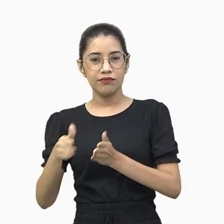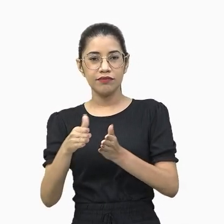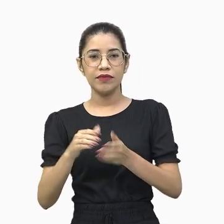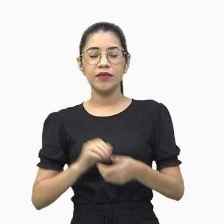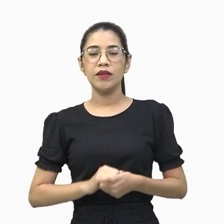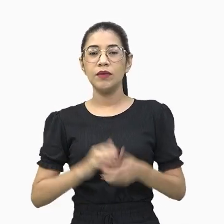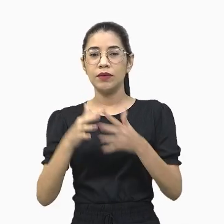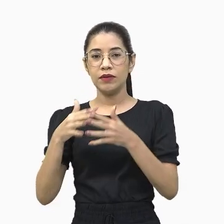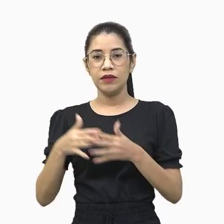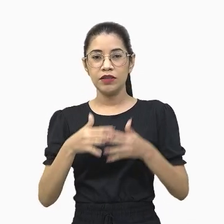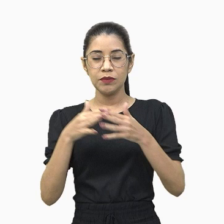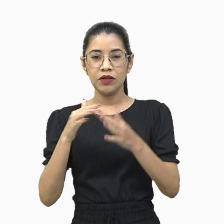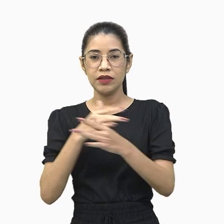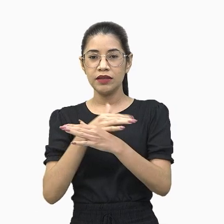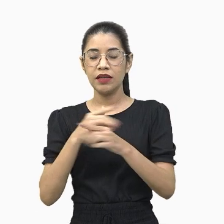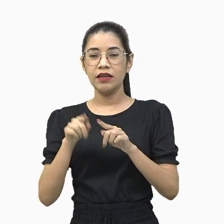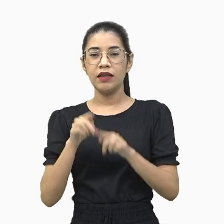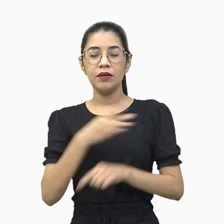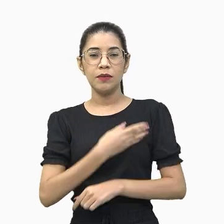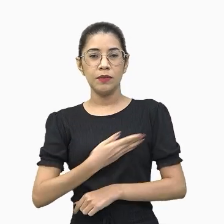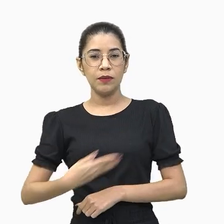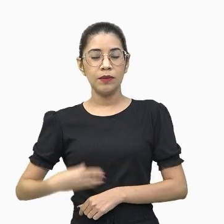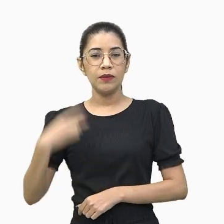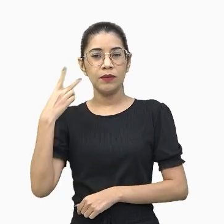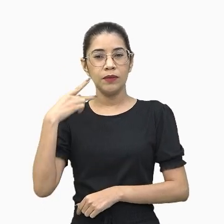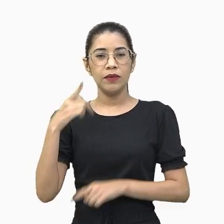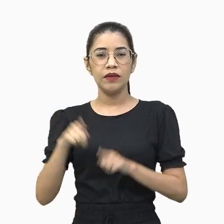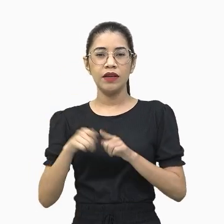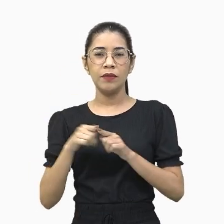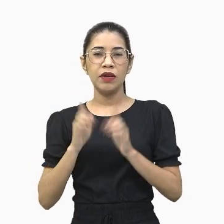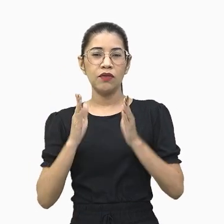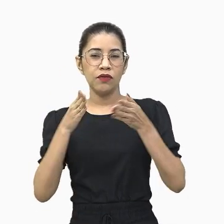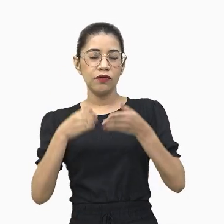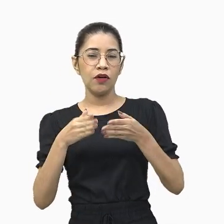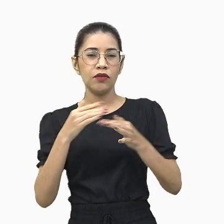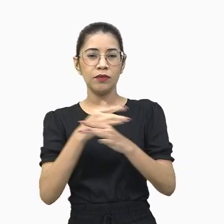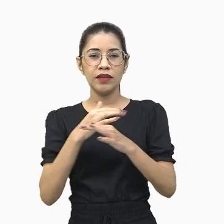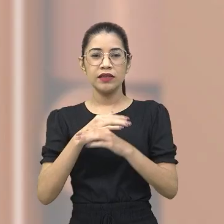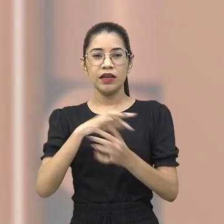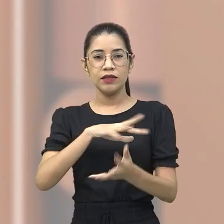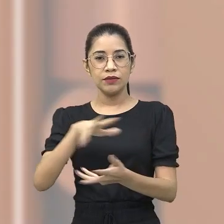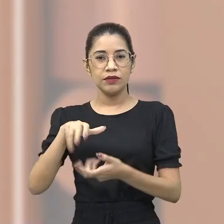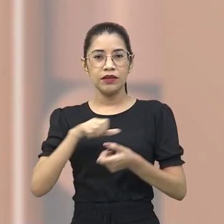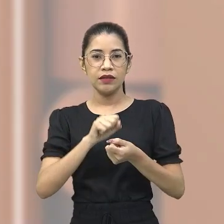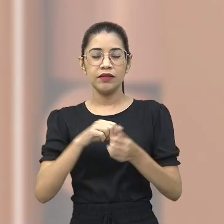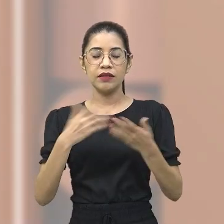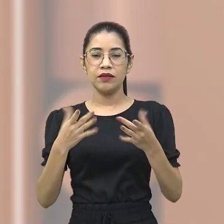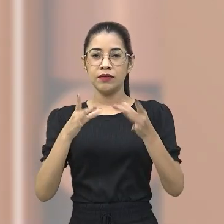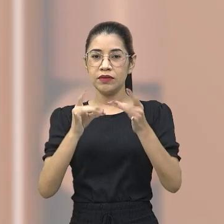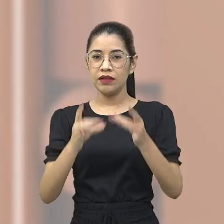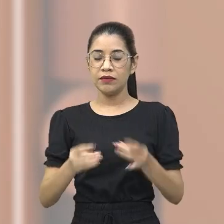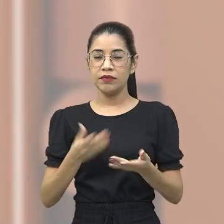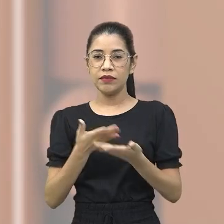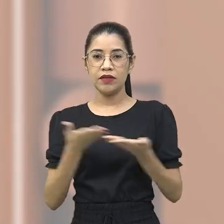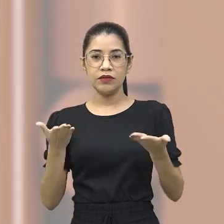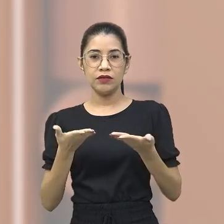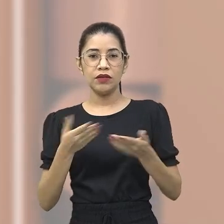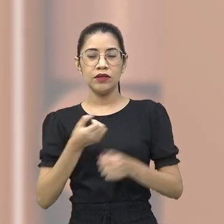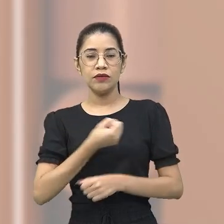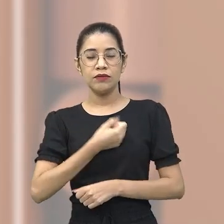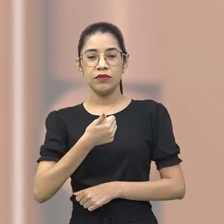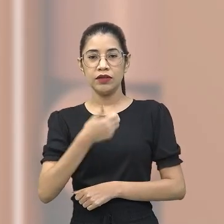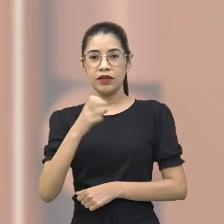políticas públicas e também pensando uma cidade sustentável Então esse é o detalhamento da nossa aula de número